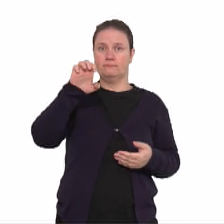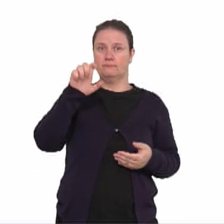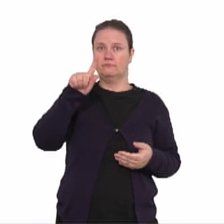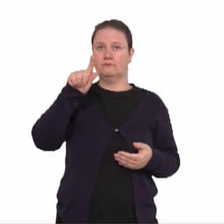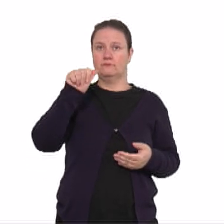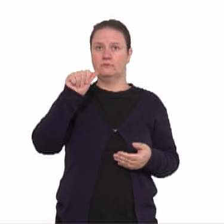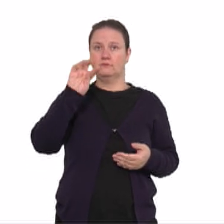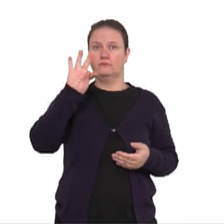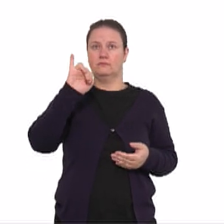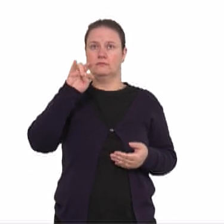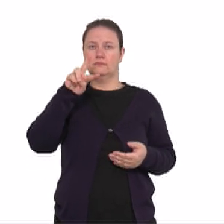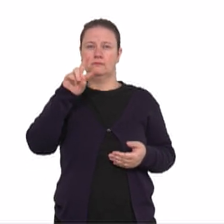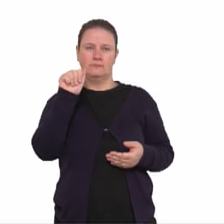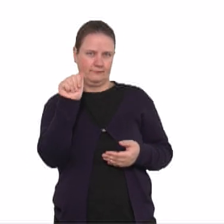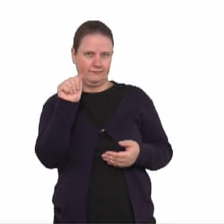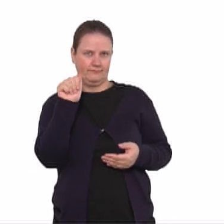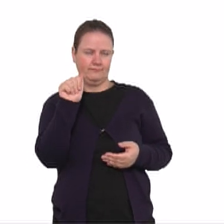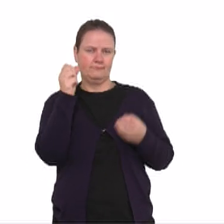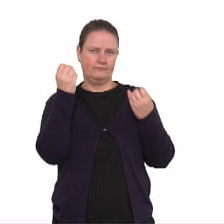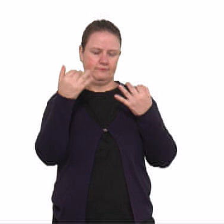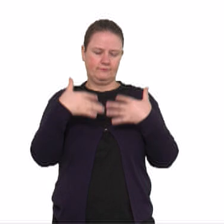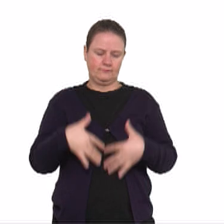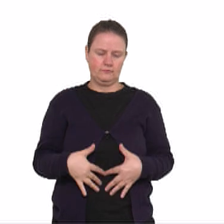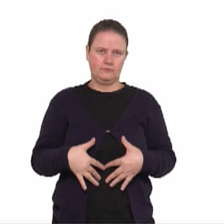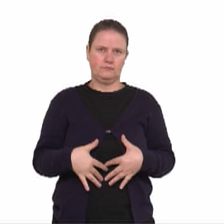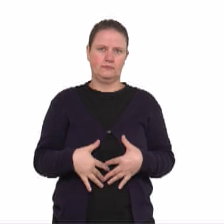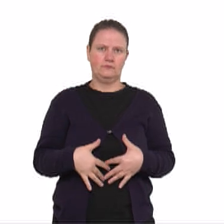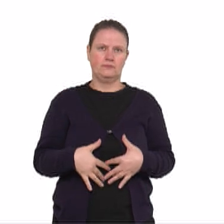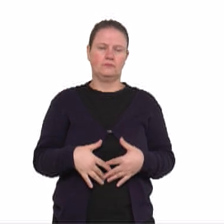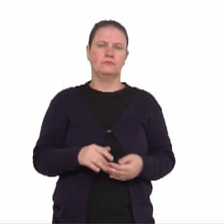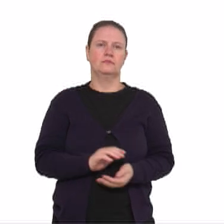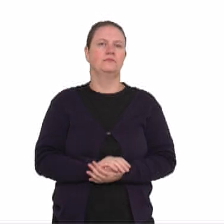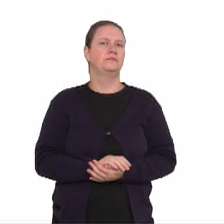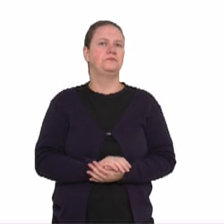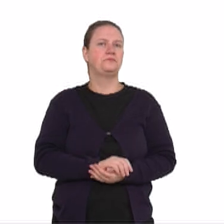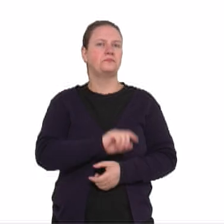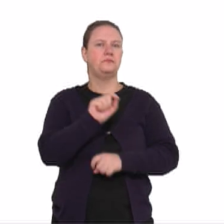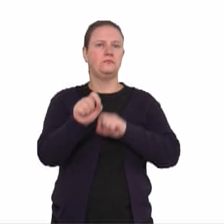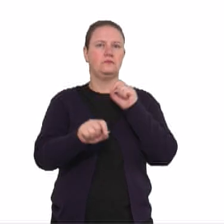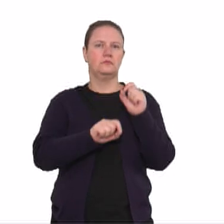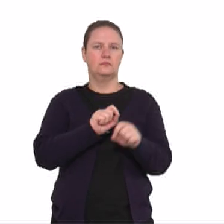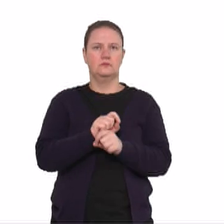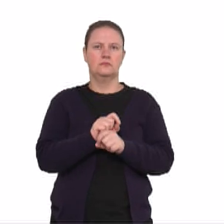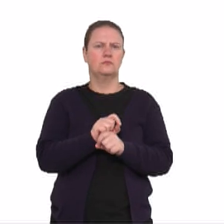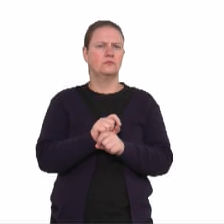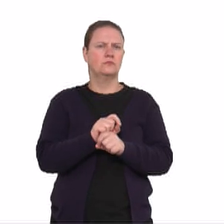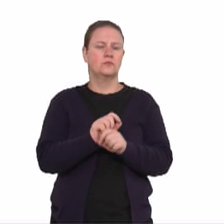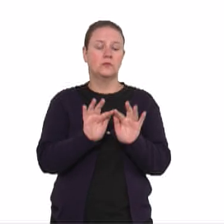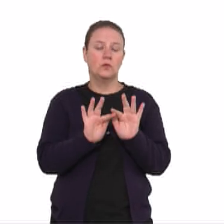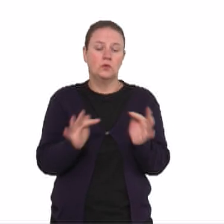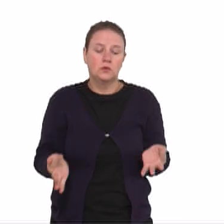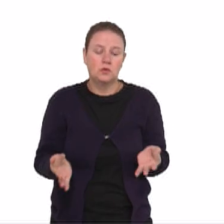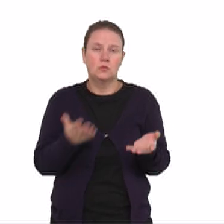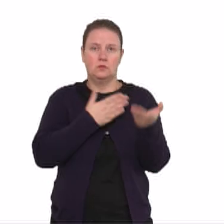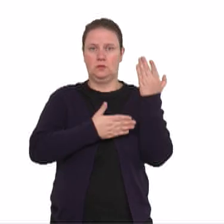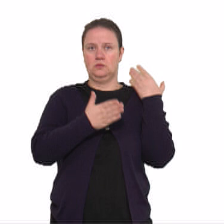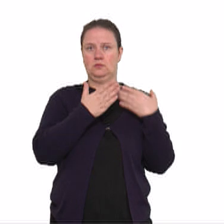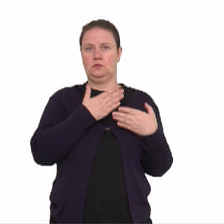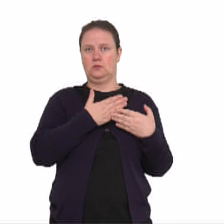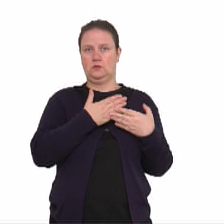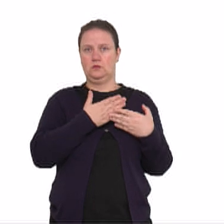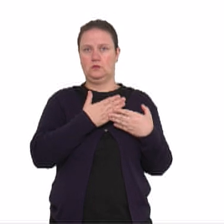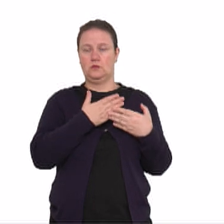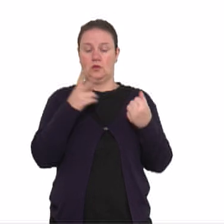aqui com vocês, tá bom? O simple past, forma negativa com didn't. Lembram? Verbo auxiliar.